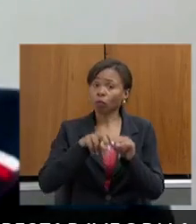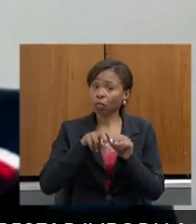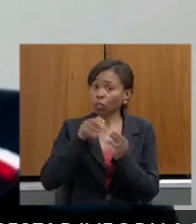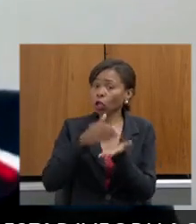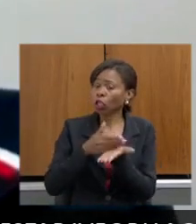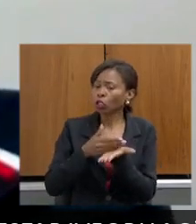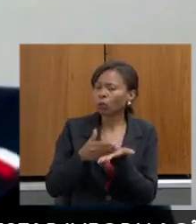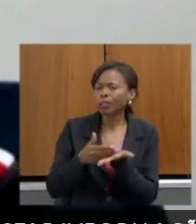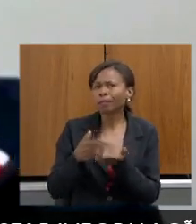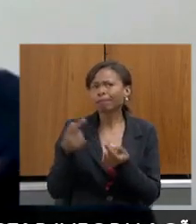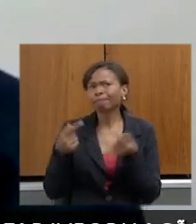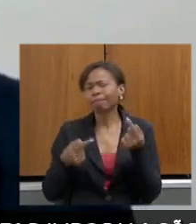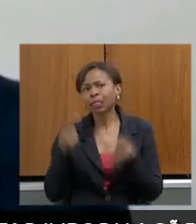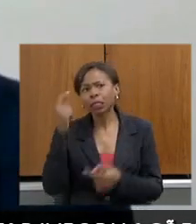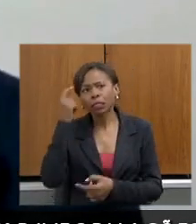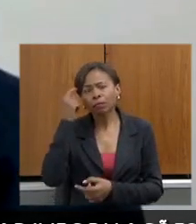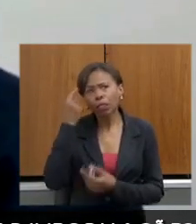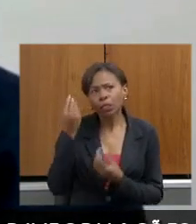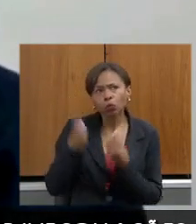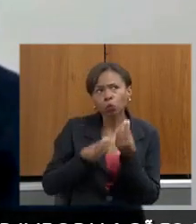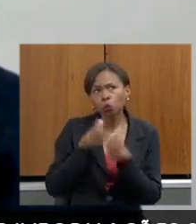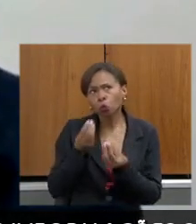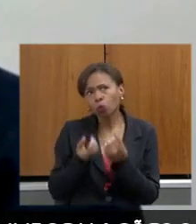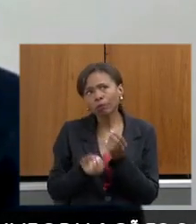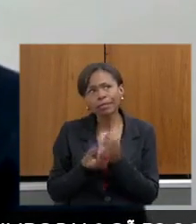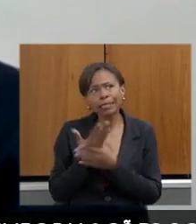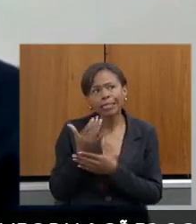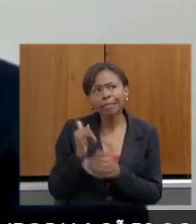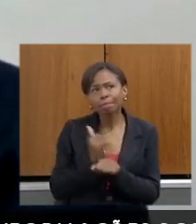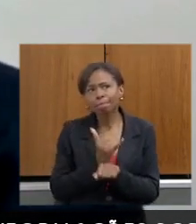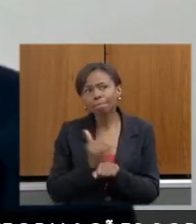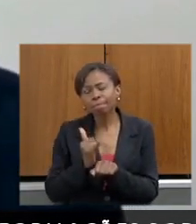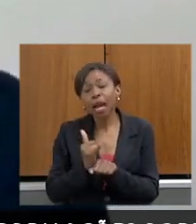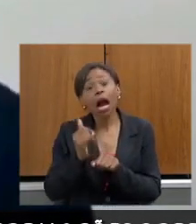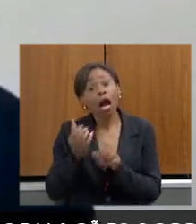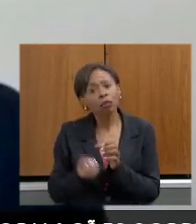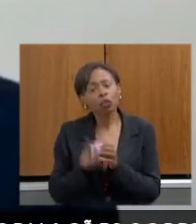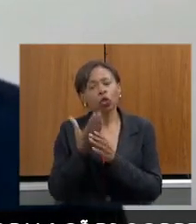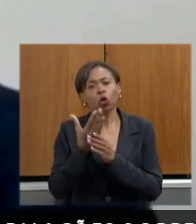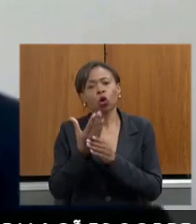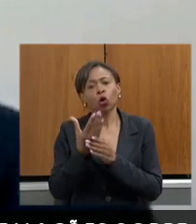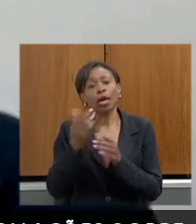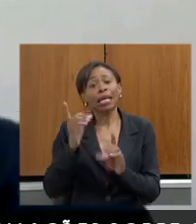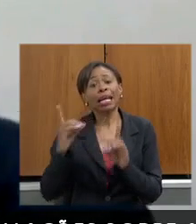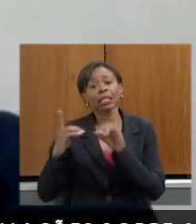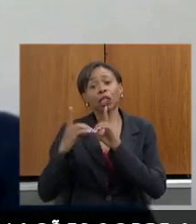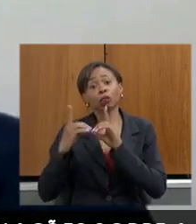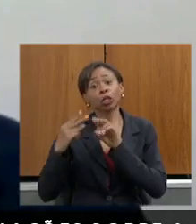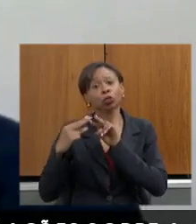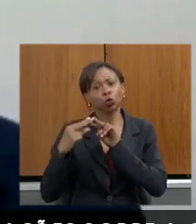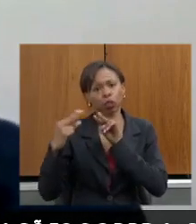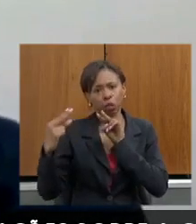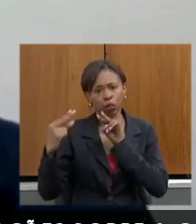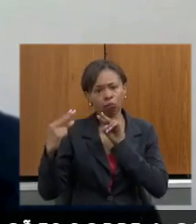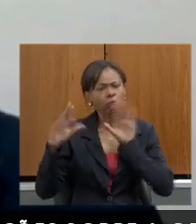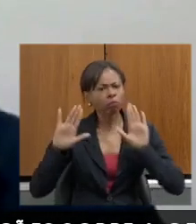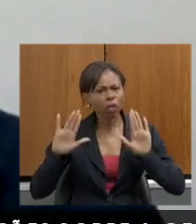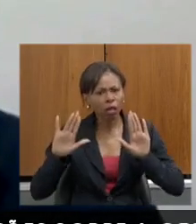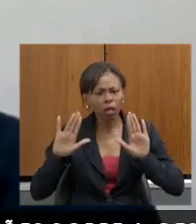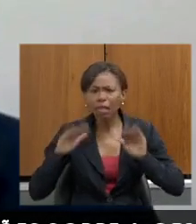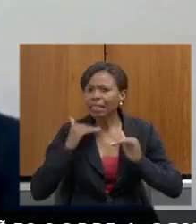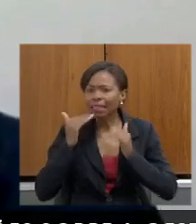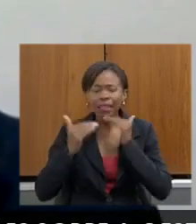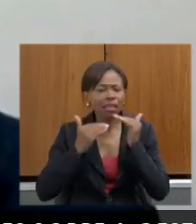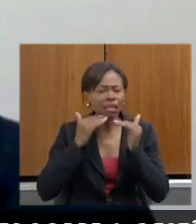começou a discutir falar sobre o plantão digital Olha eu vejo ninguém reclamar das Oi divas